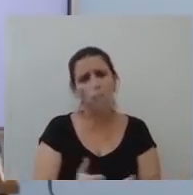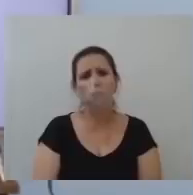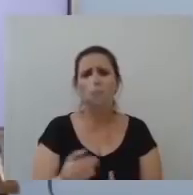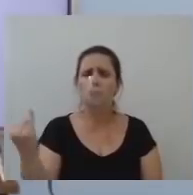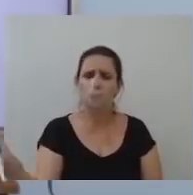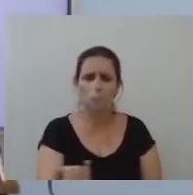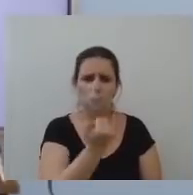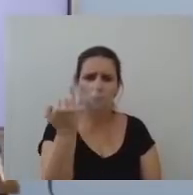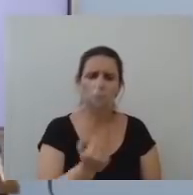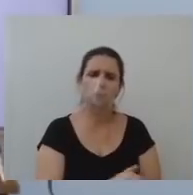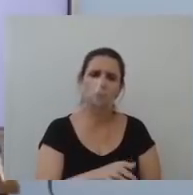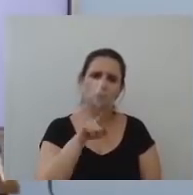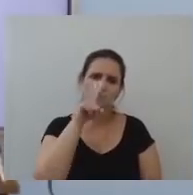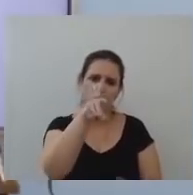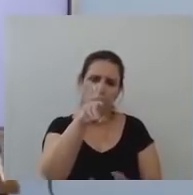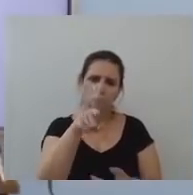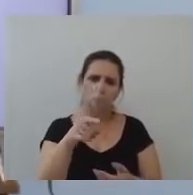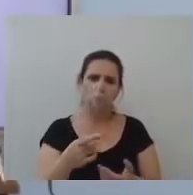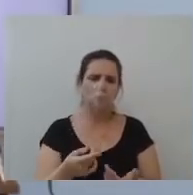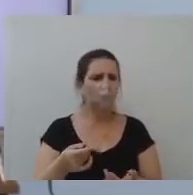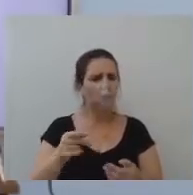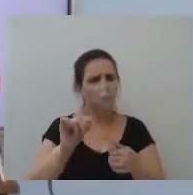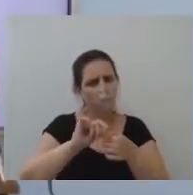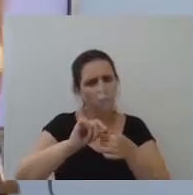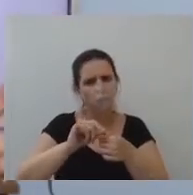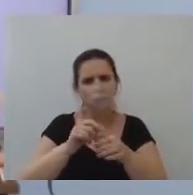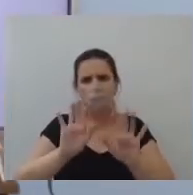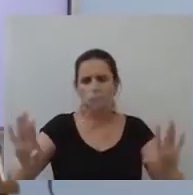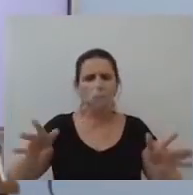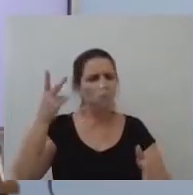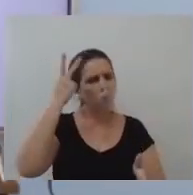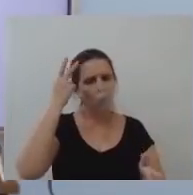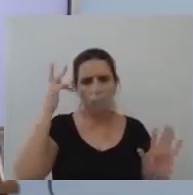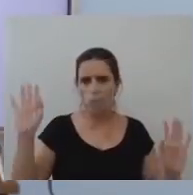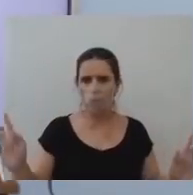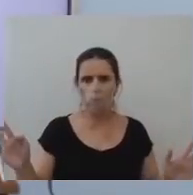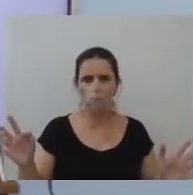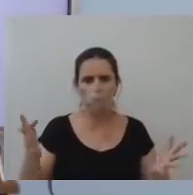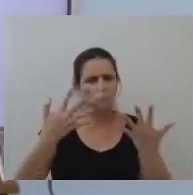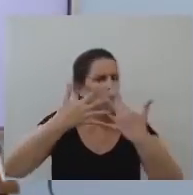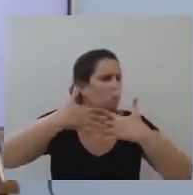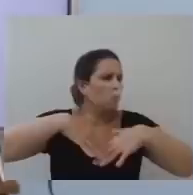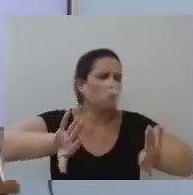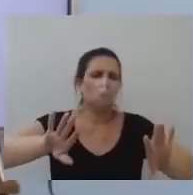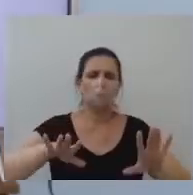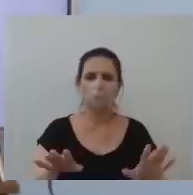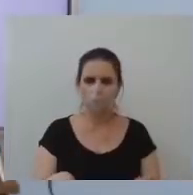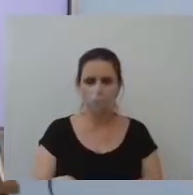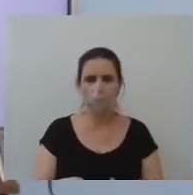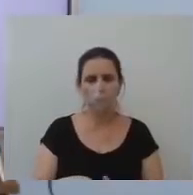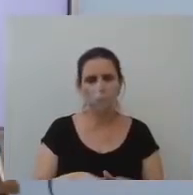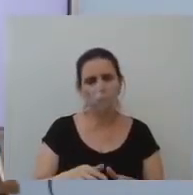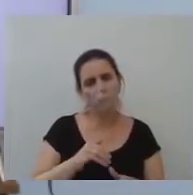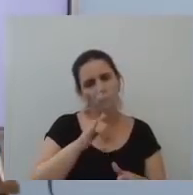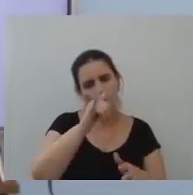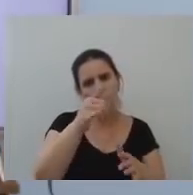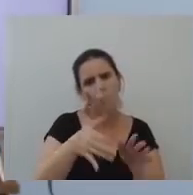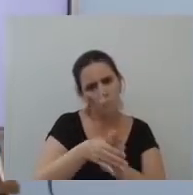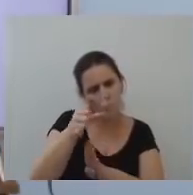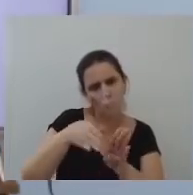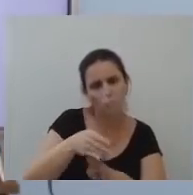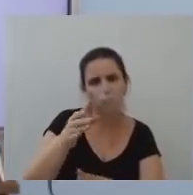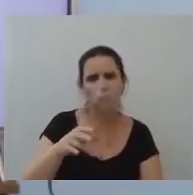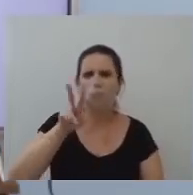é importantíssimo que você haja naquele momento como se você estivesse em sala de aula. Essa é a dica que eu vou dar para